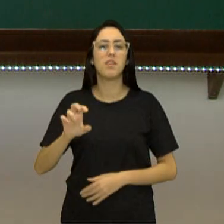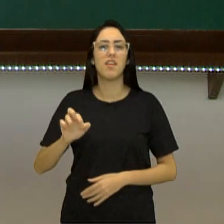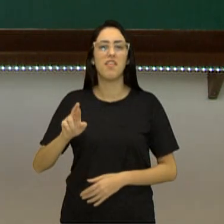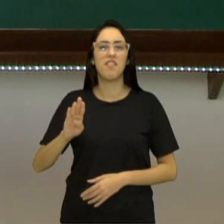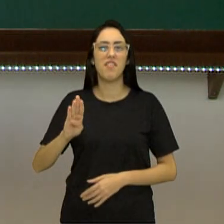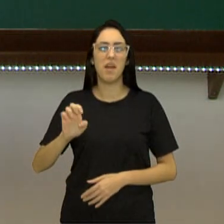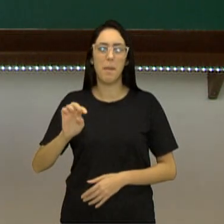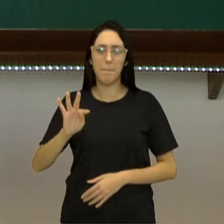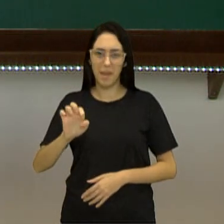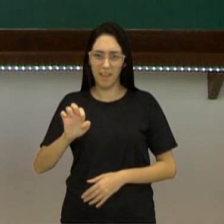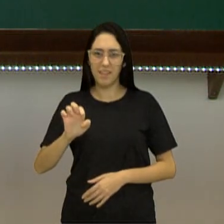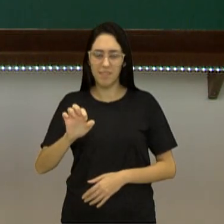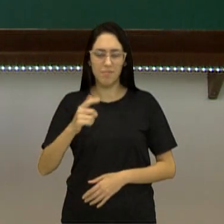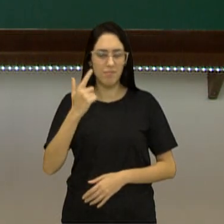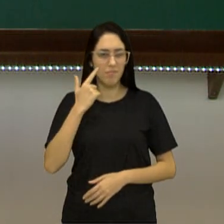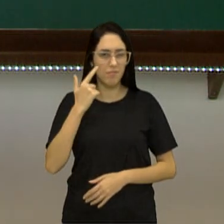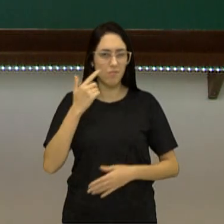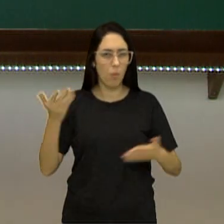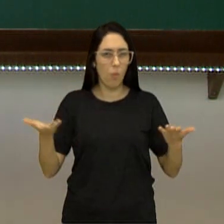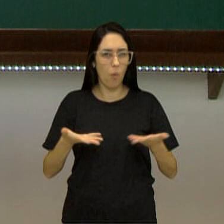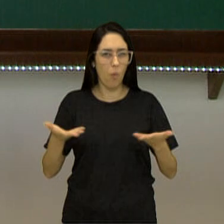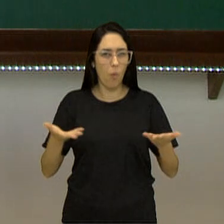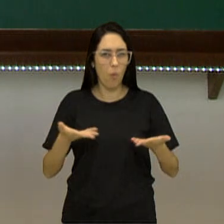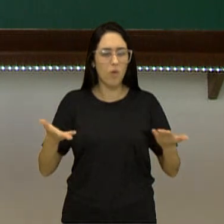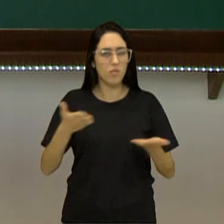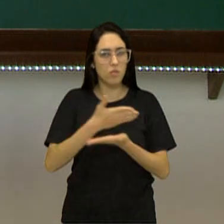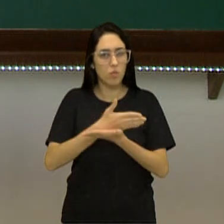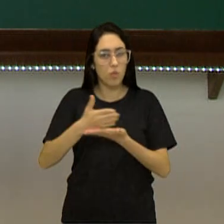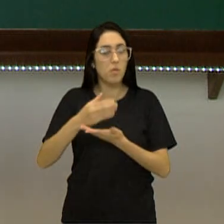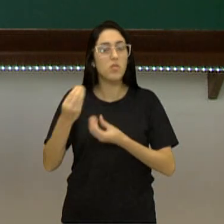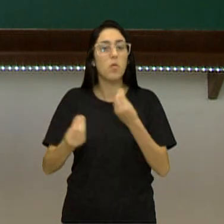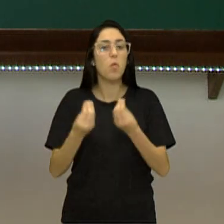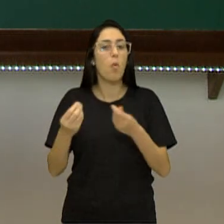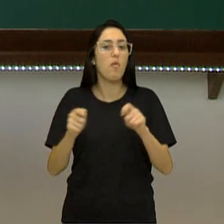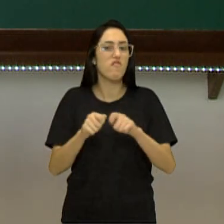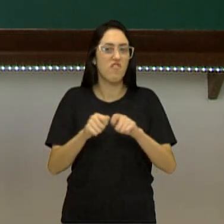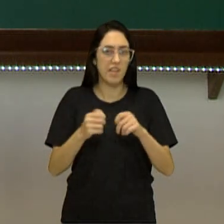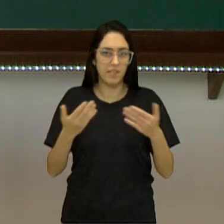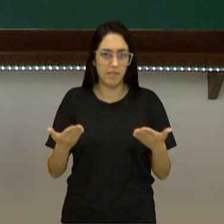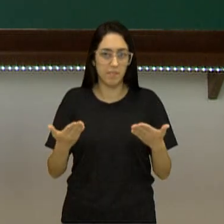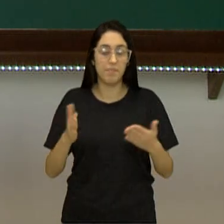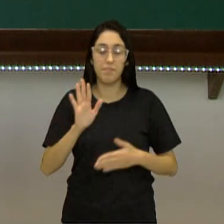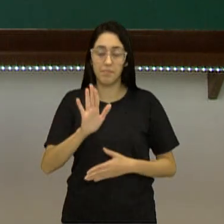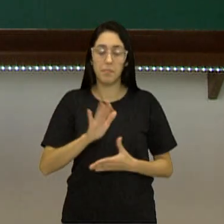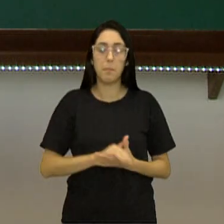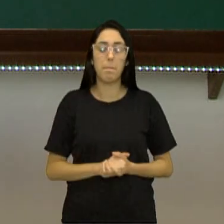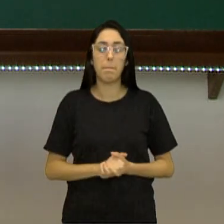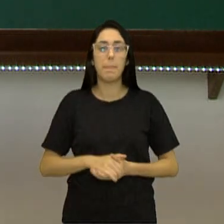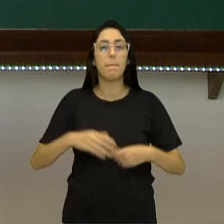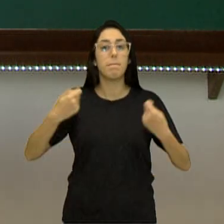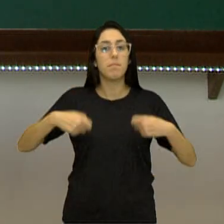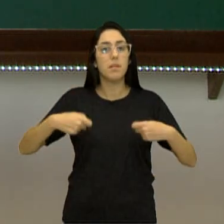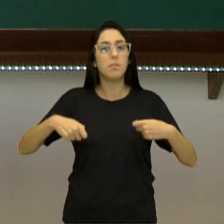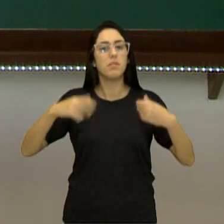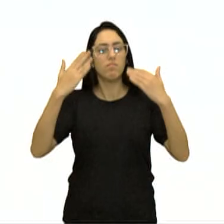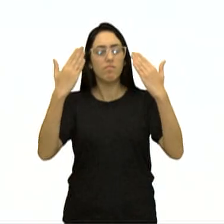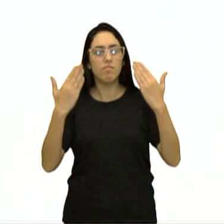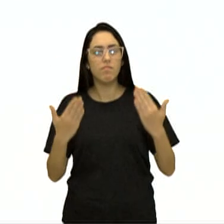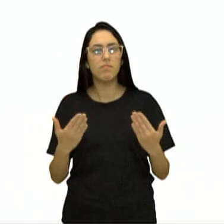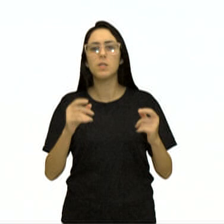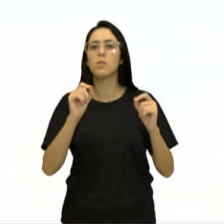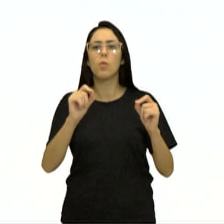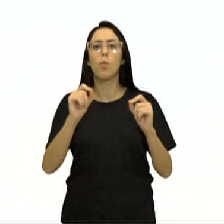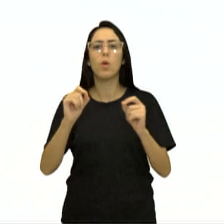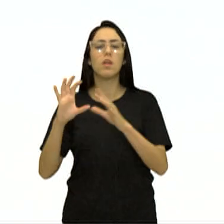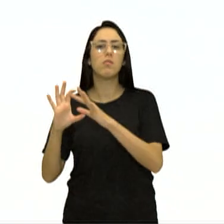verbetes? É, vamos fazer isso hoje, vamos iniciar uma produção. Para isso, nós vamos analisar a relação entre